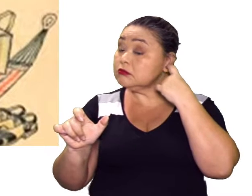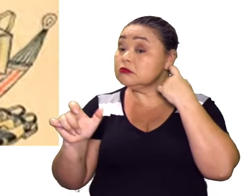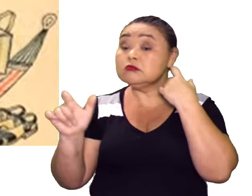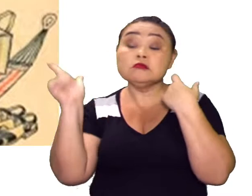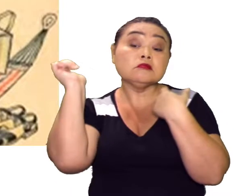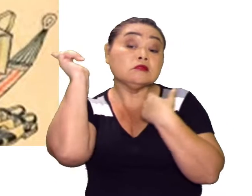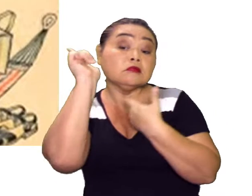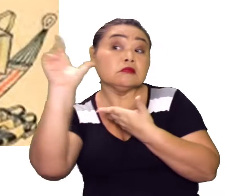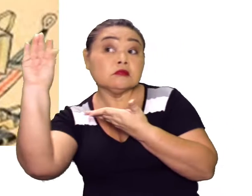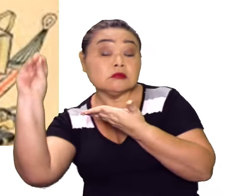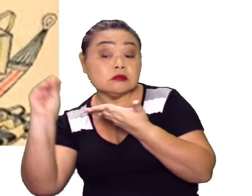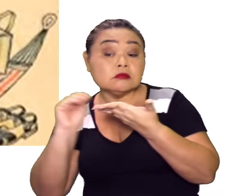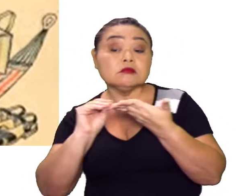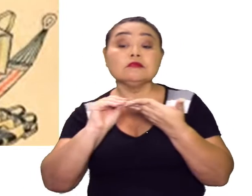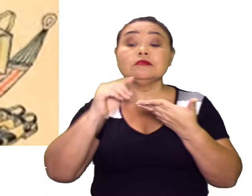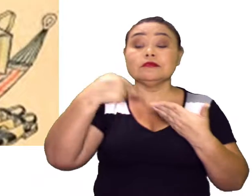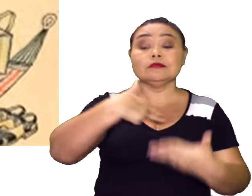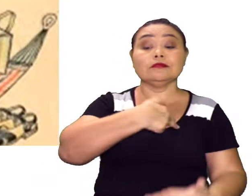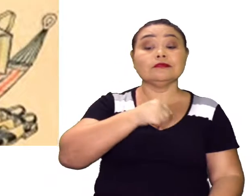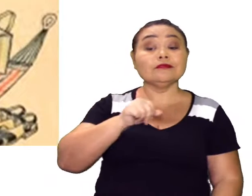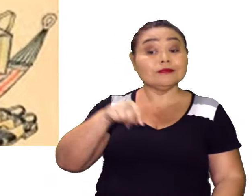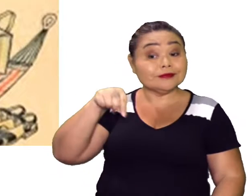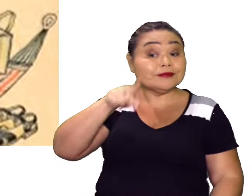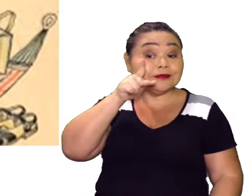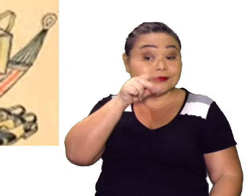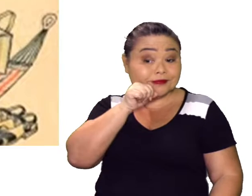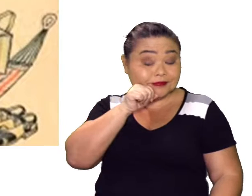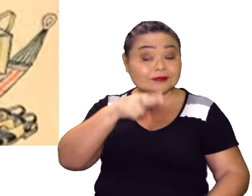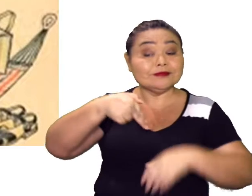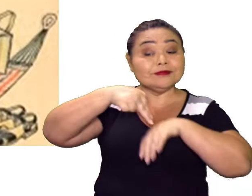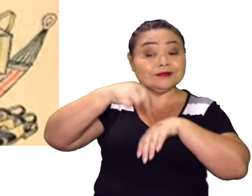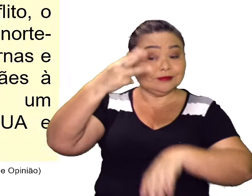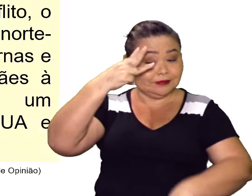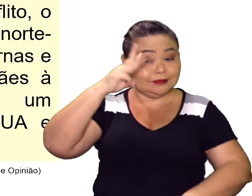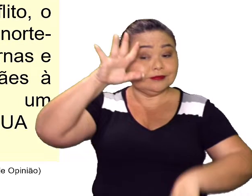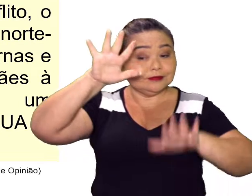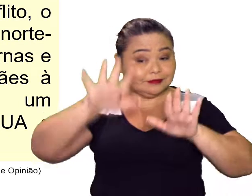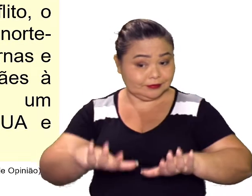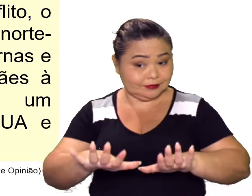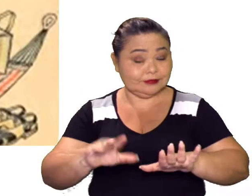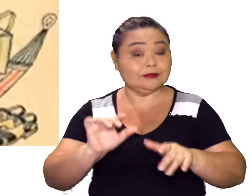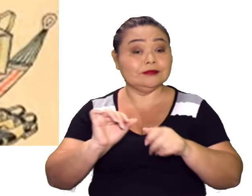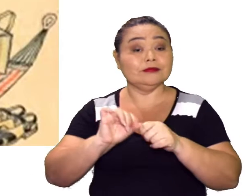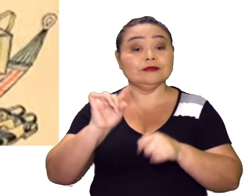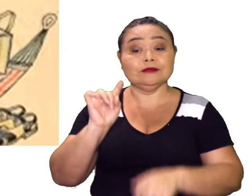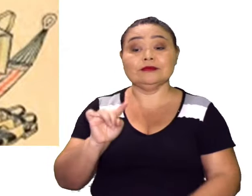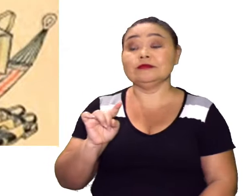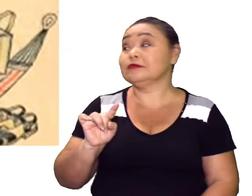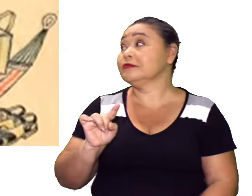conseguiu trazer Getúlio Vargas a Porto Velho e ele ficou 3 dias aqui na região